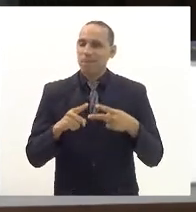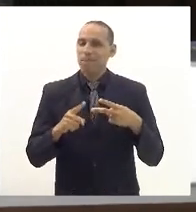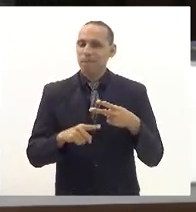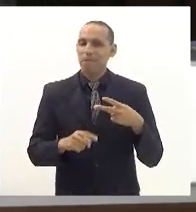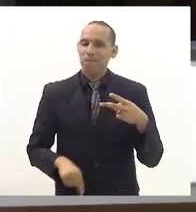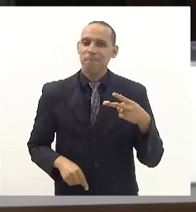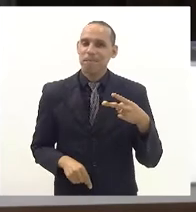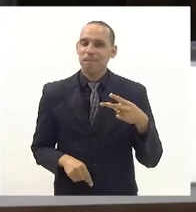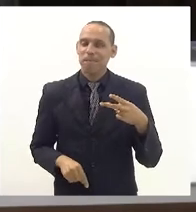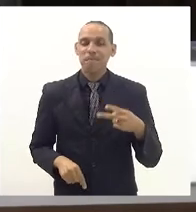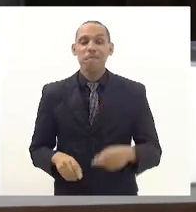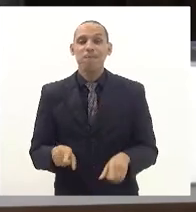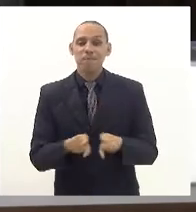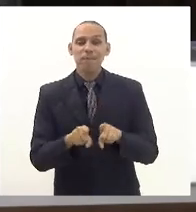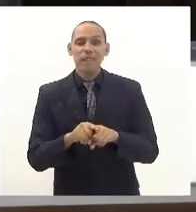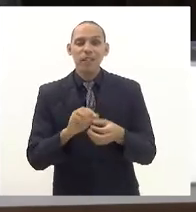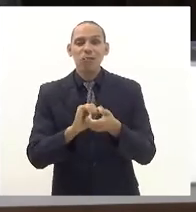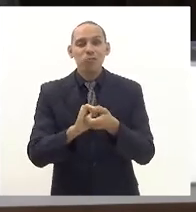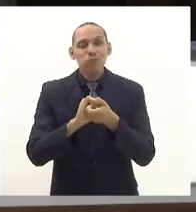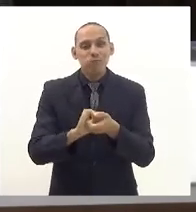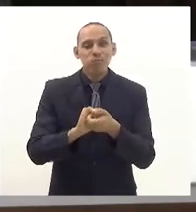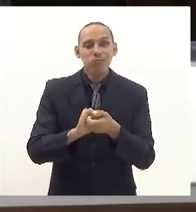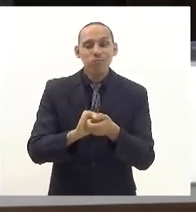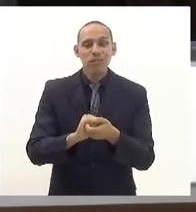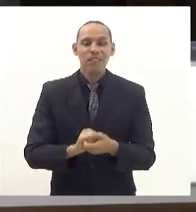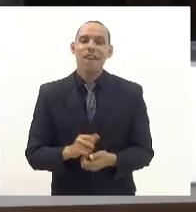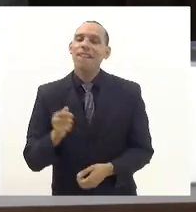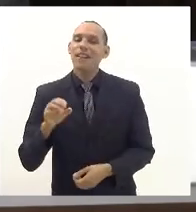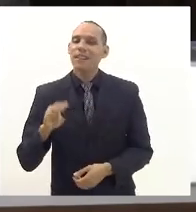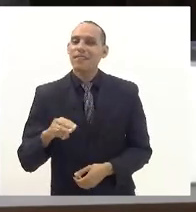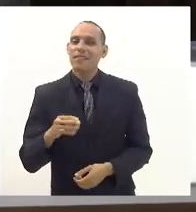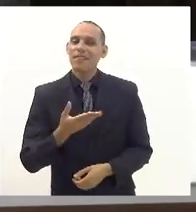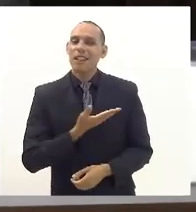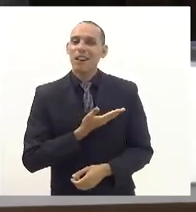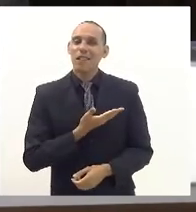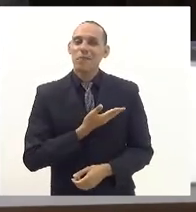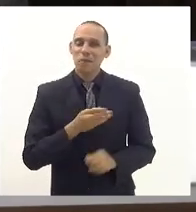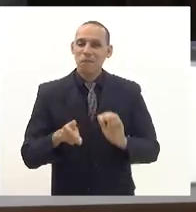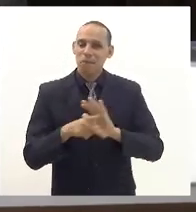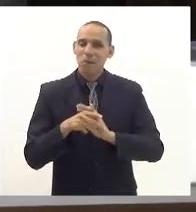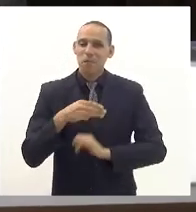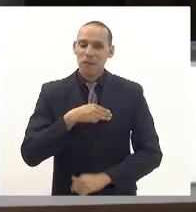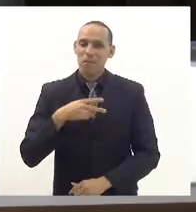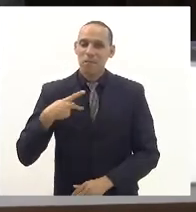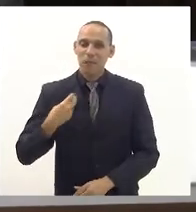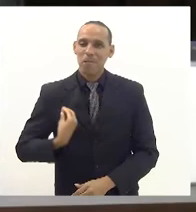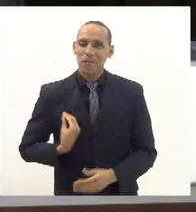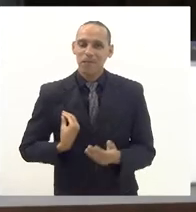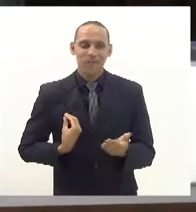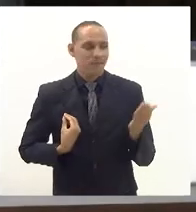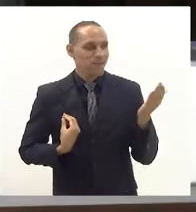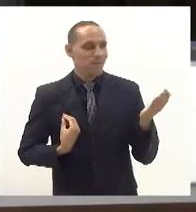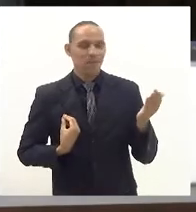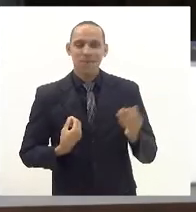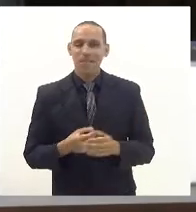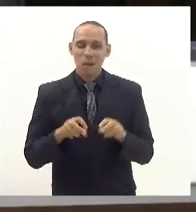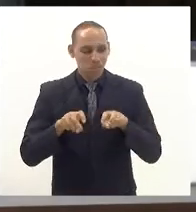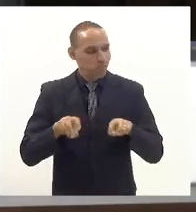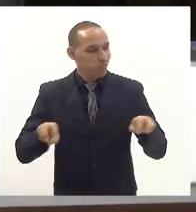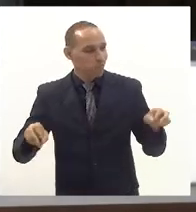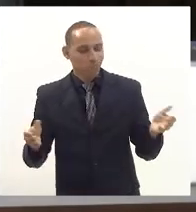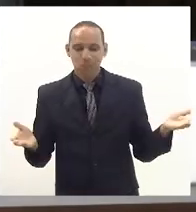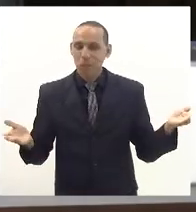queria cumprimentar também os meus colegas de Ministério Público aqui presentes na